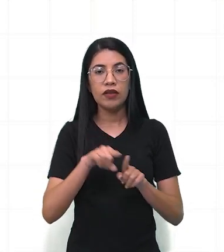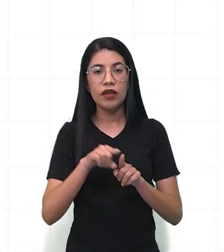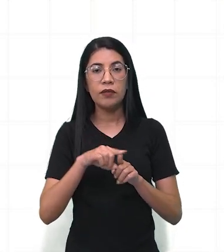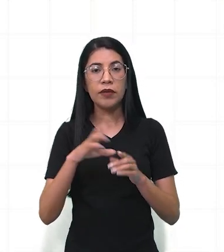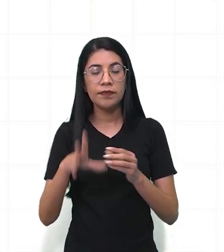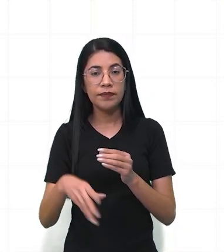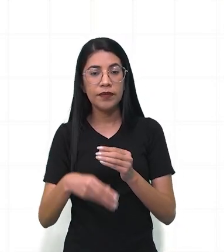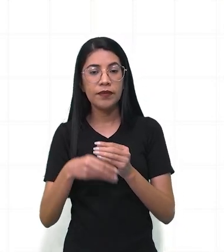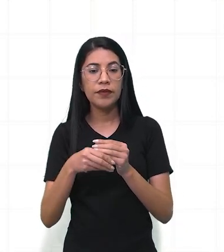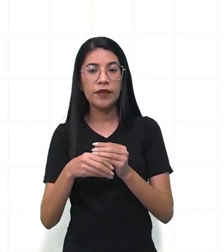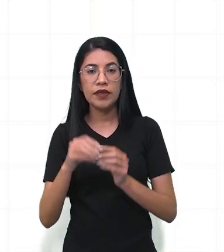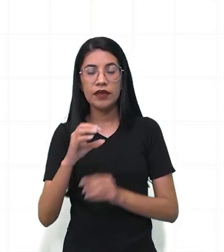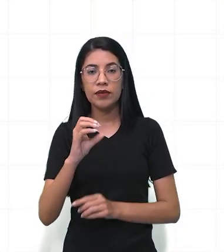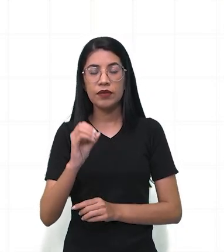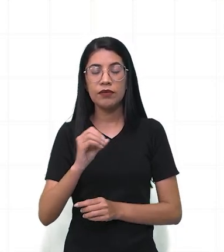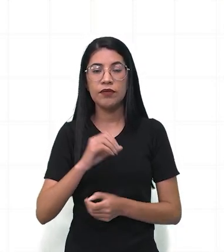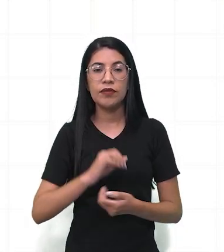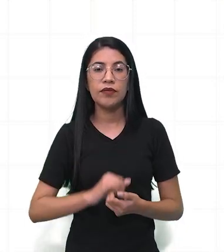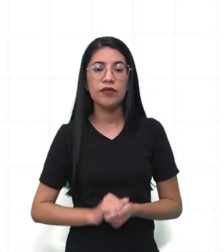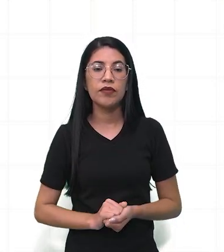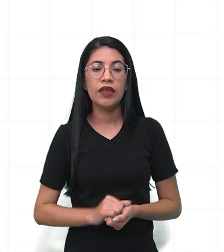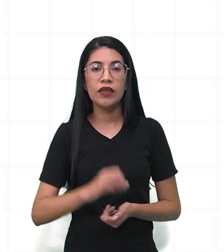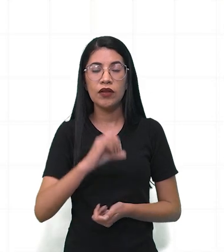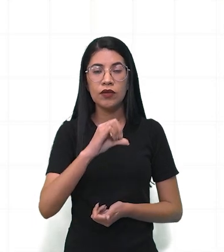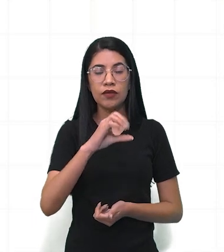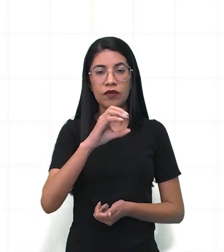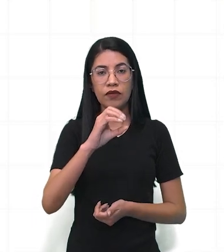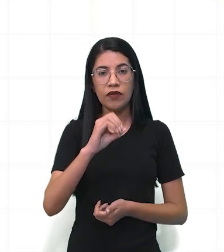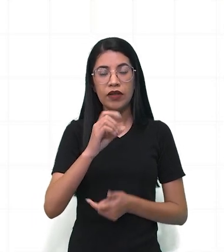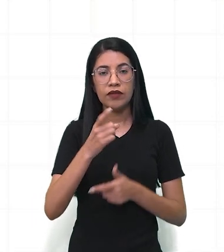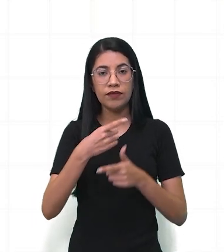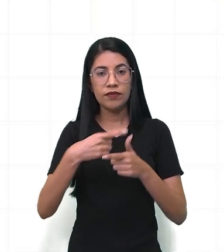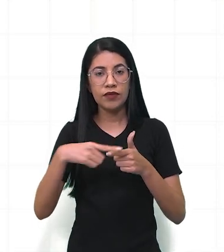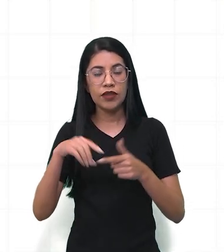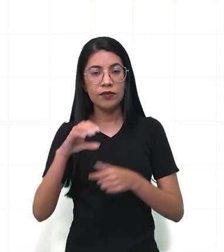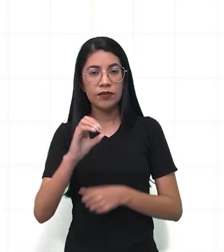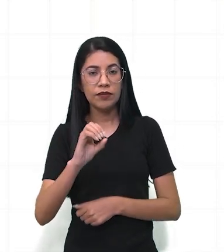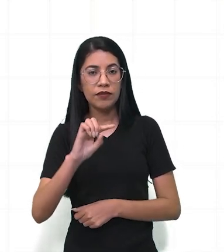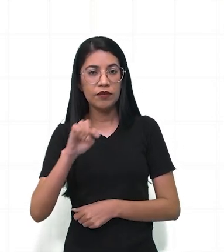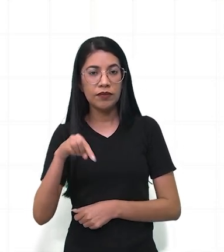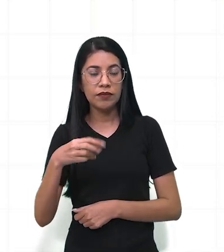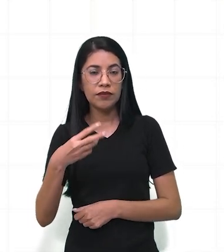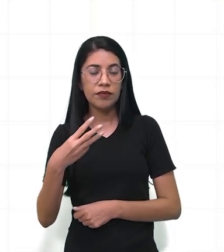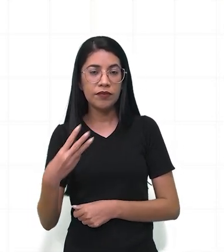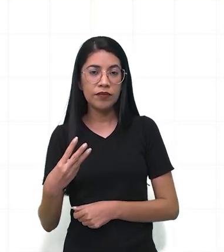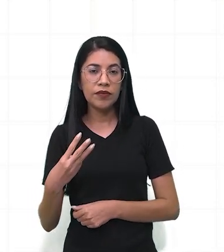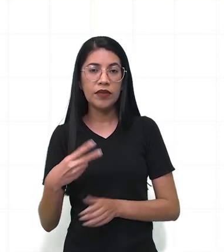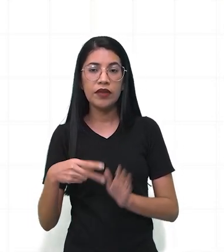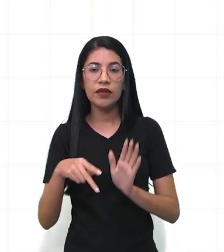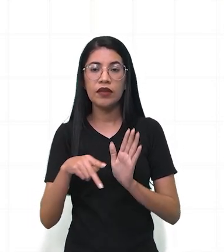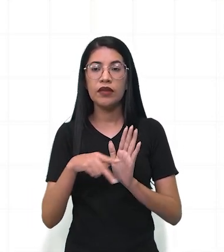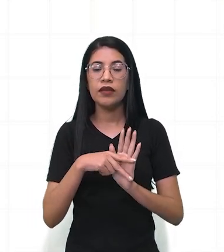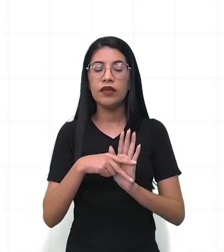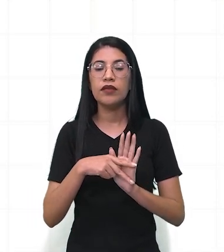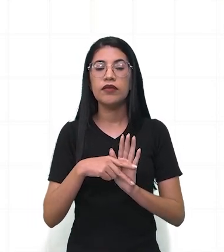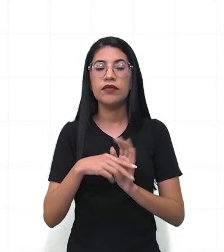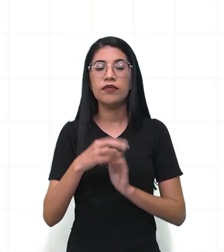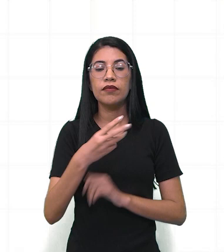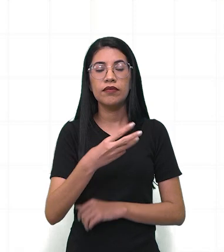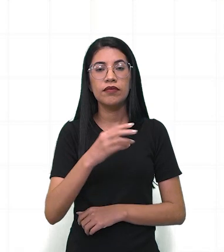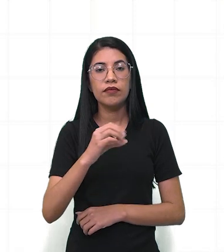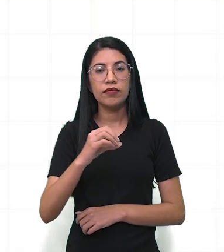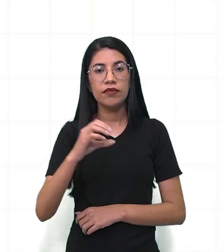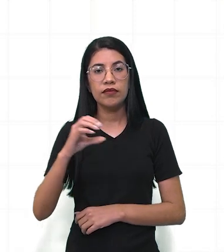Então, 90 dividido por 0,3, nós já sabemos que o resultado é igual a 300.